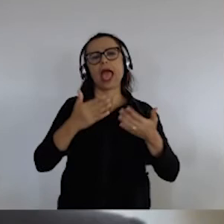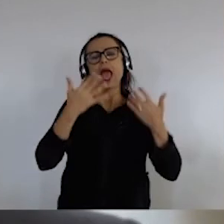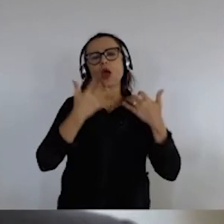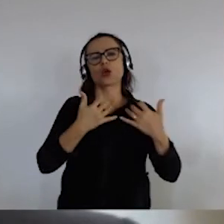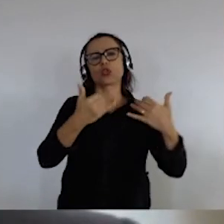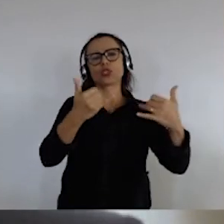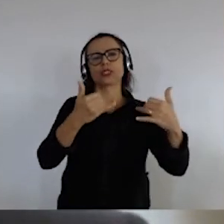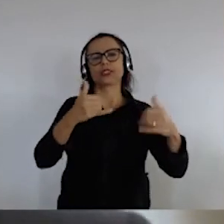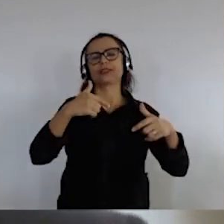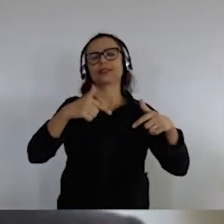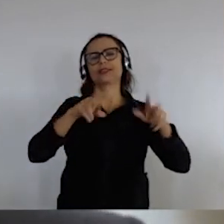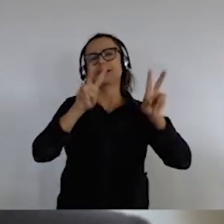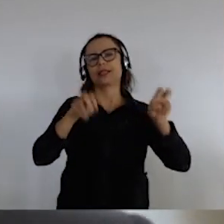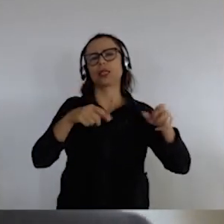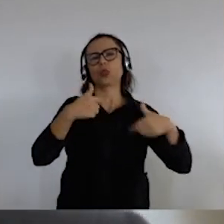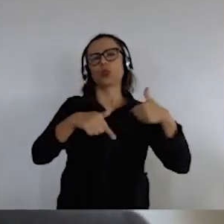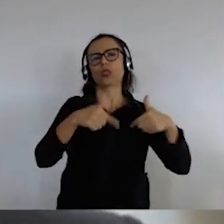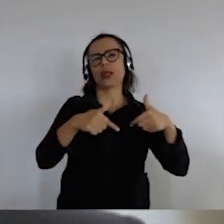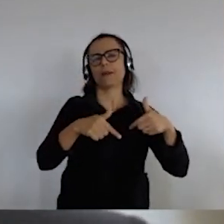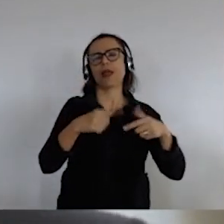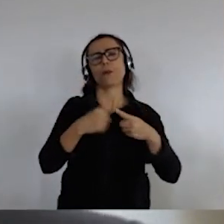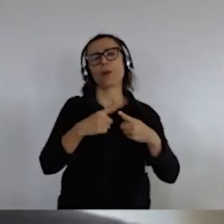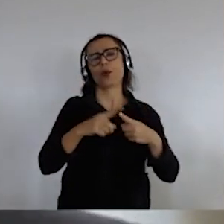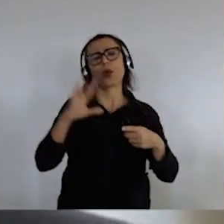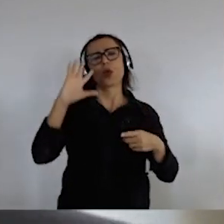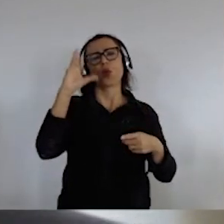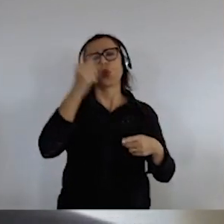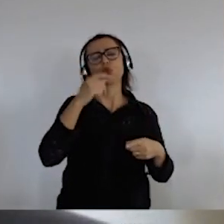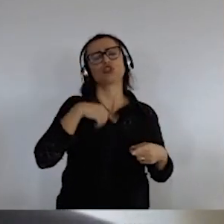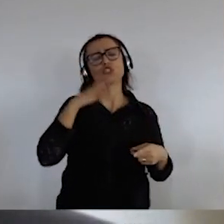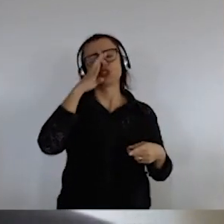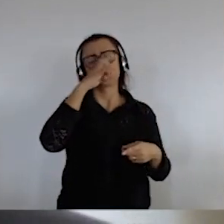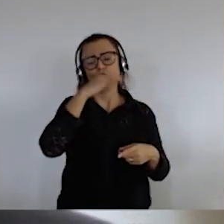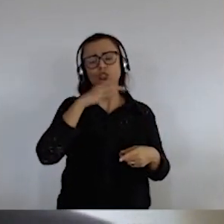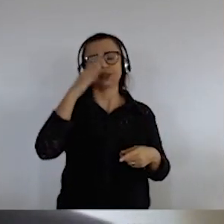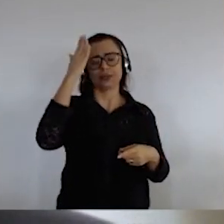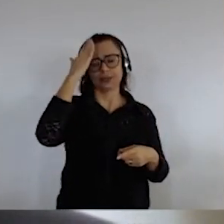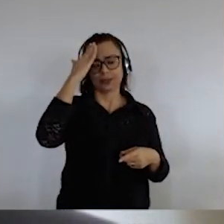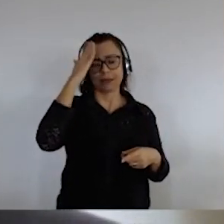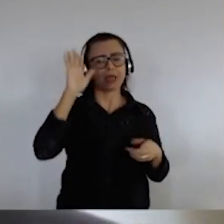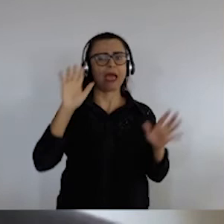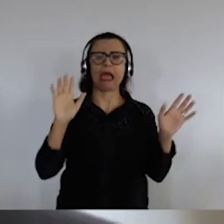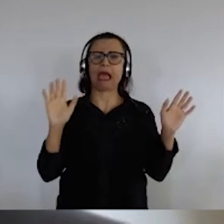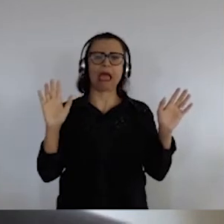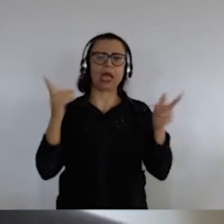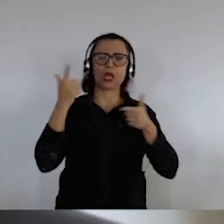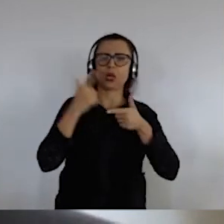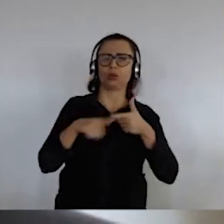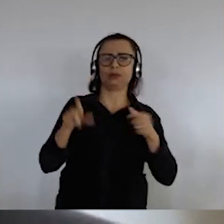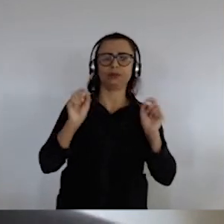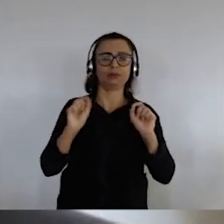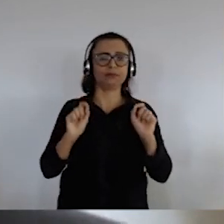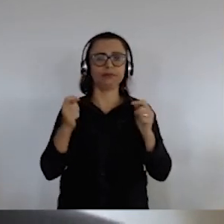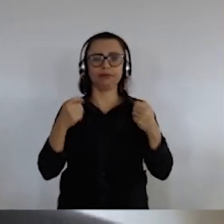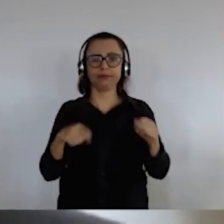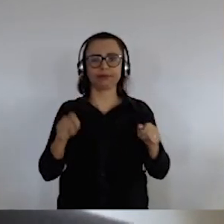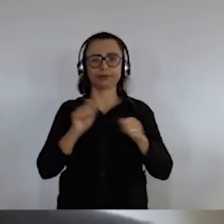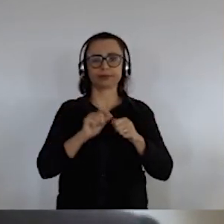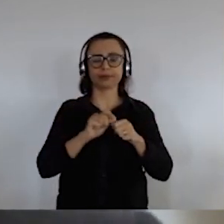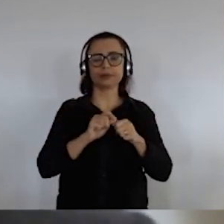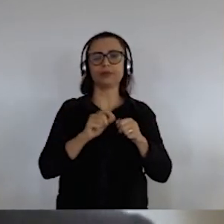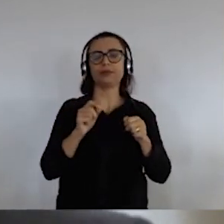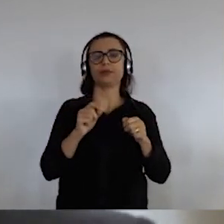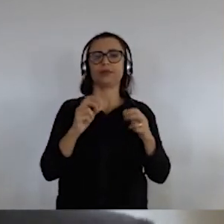alguns magistrados entendem e insistem de que não há qualquer dificuldade para que se possa